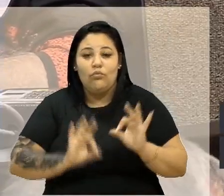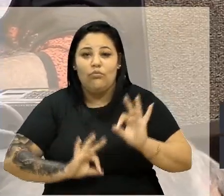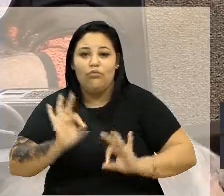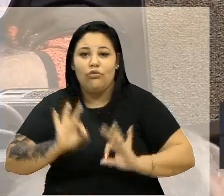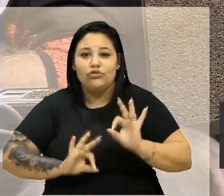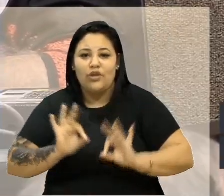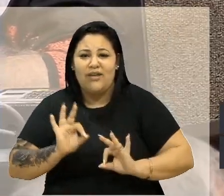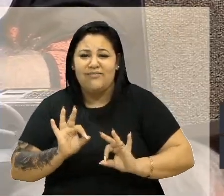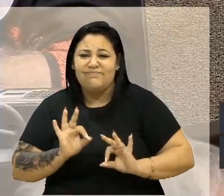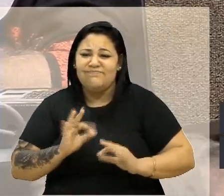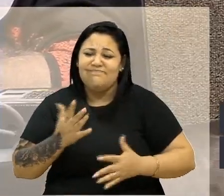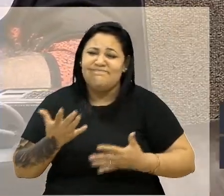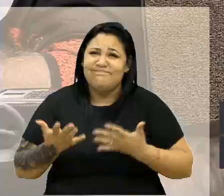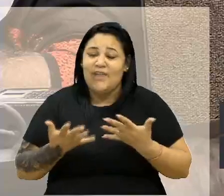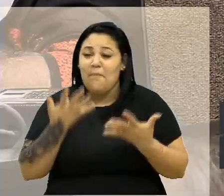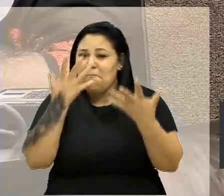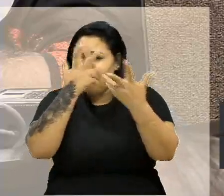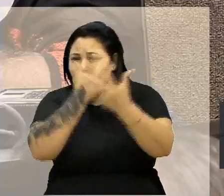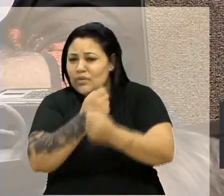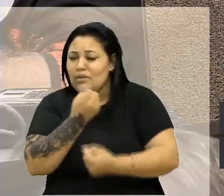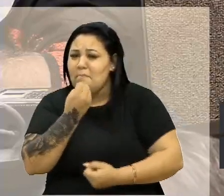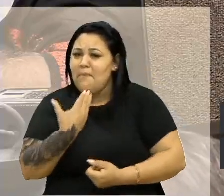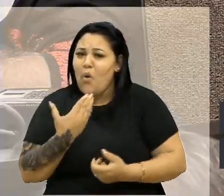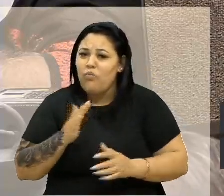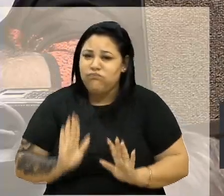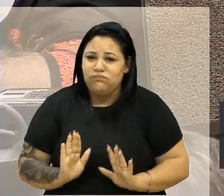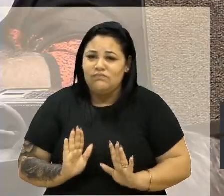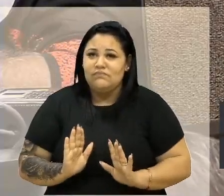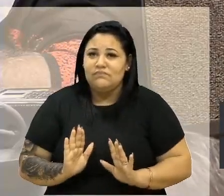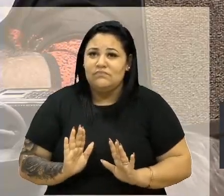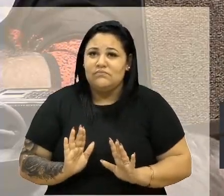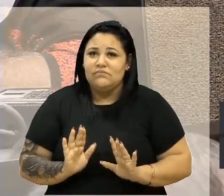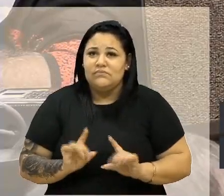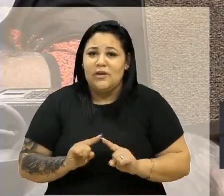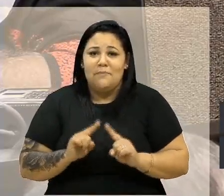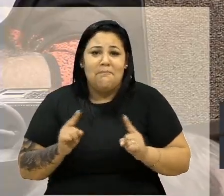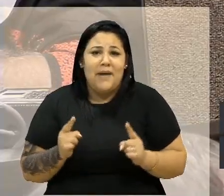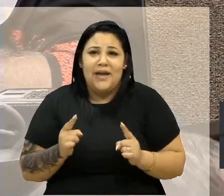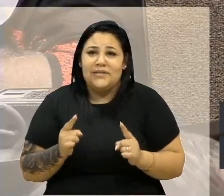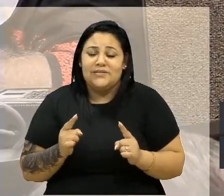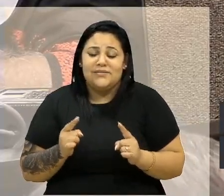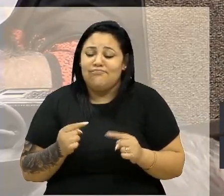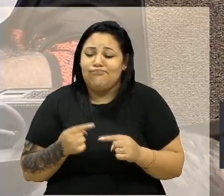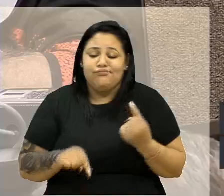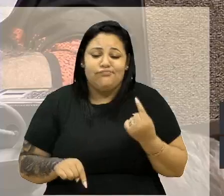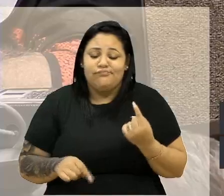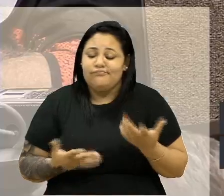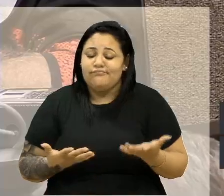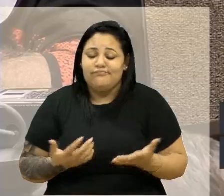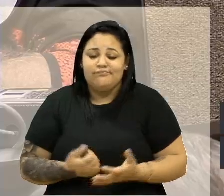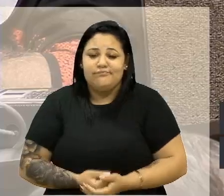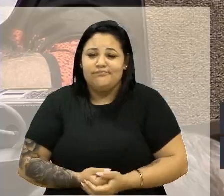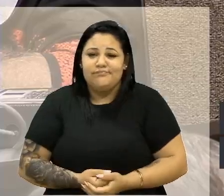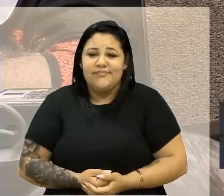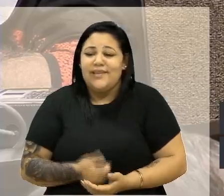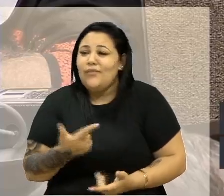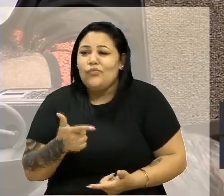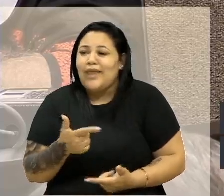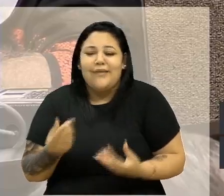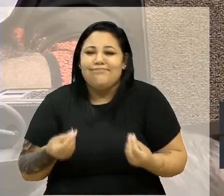até bonitos, são bons, mas não são execuíveis. Não tem como